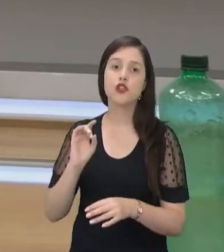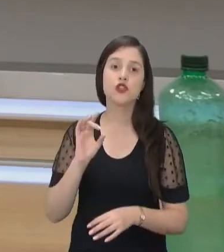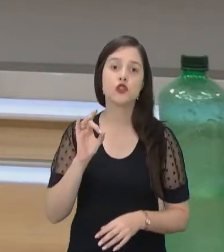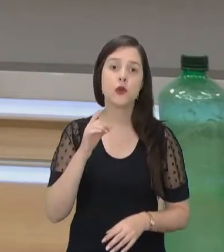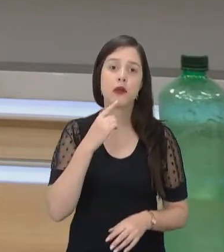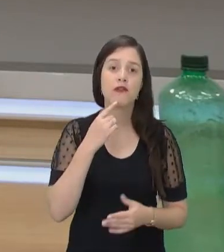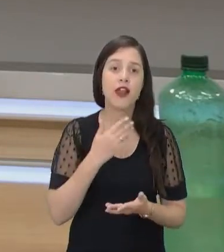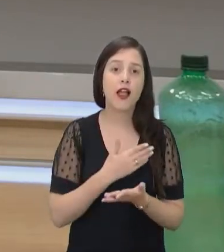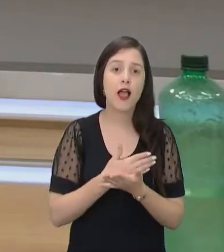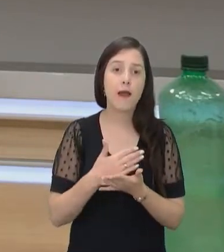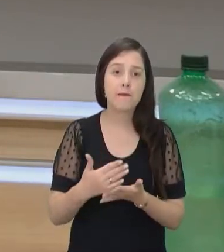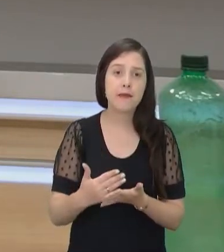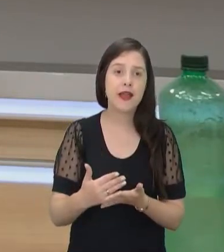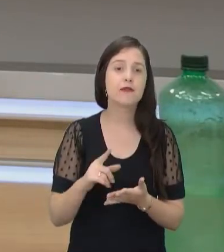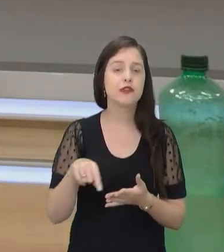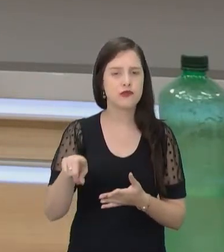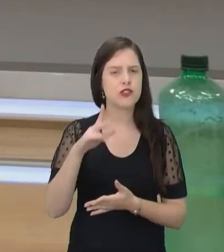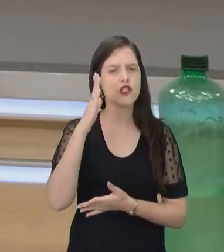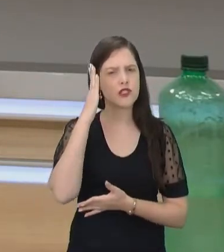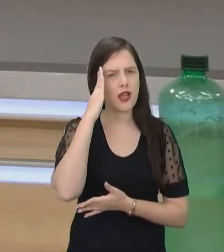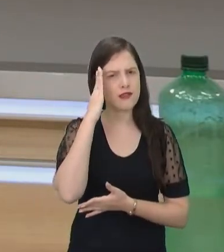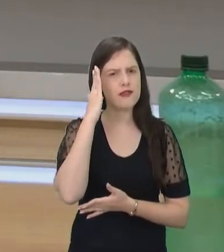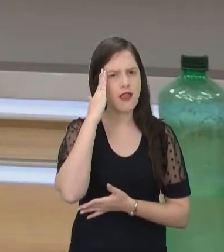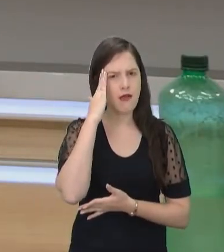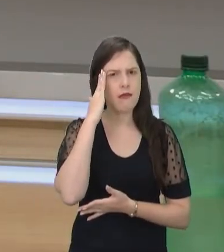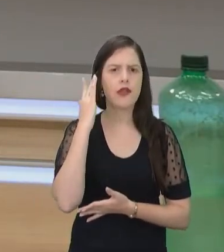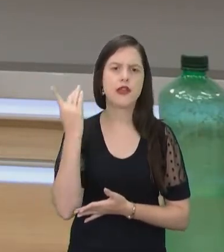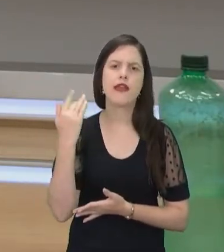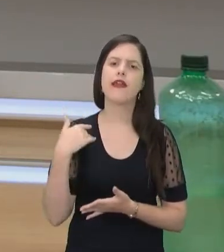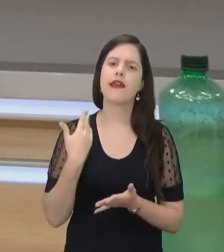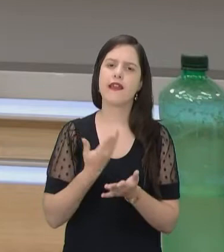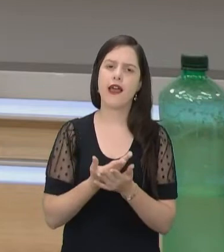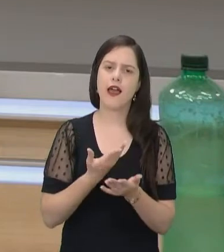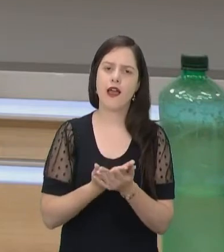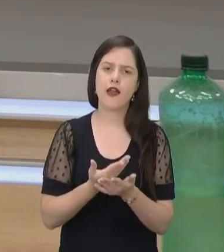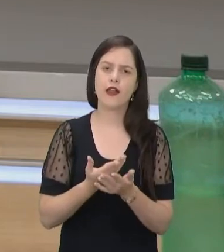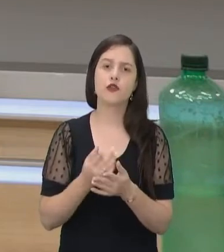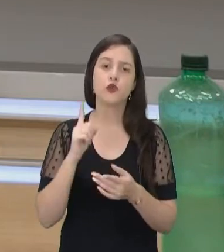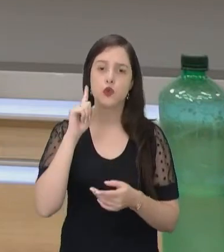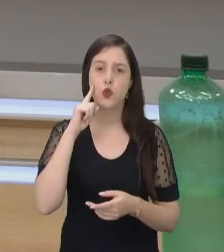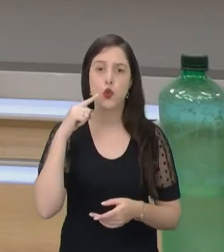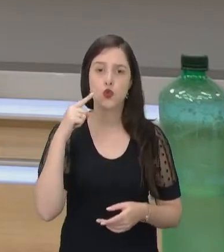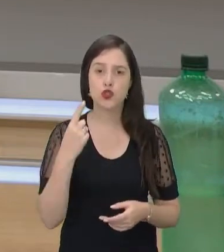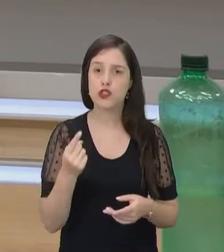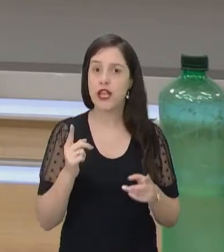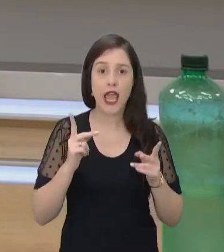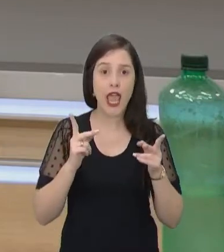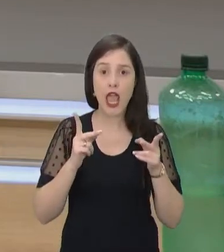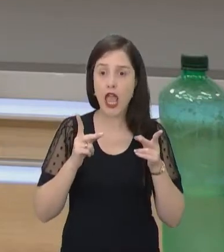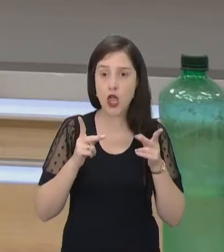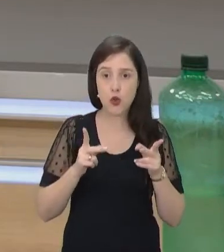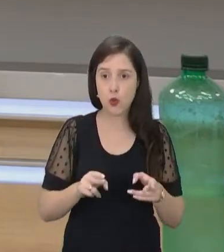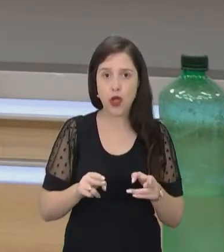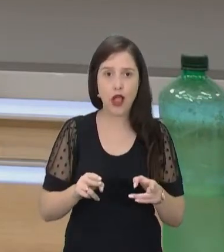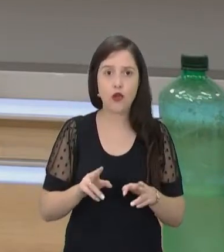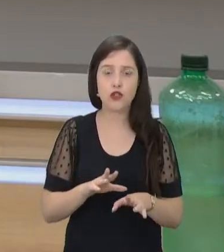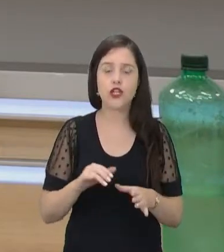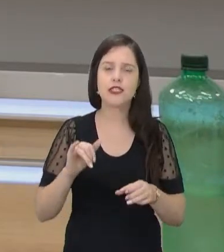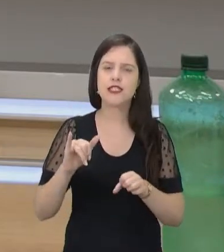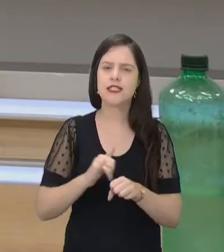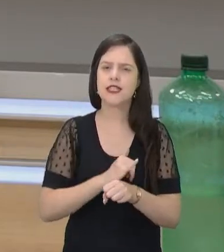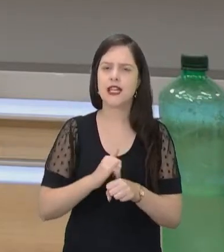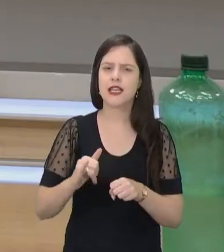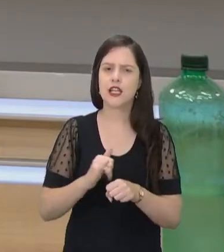parte primordial que vocês já sabem, já devem até estar falando junto comigo aqui, porque é igualzinho, lembrando da nossa estratégia,